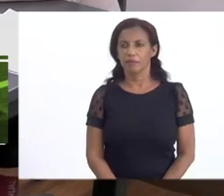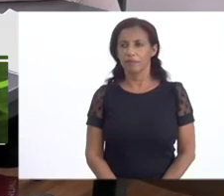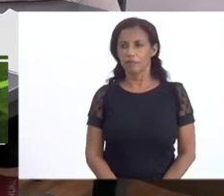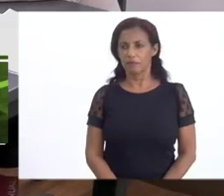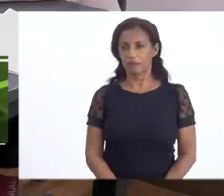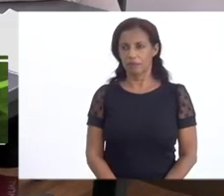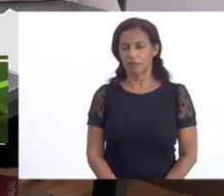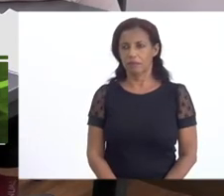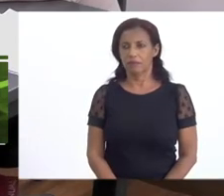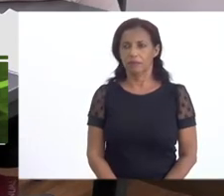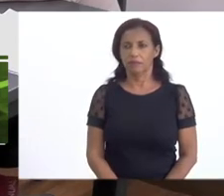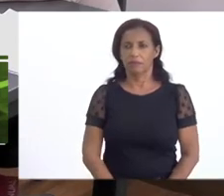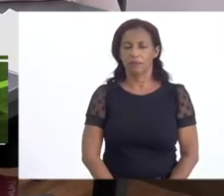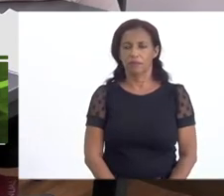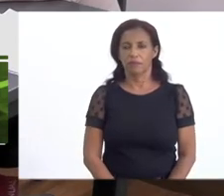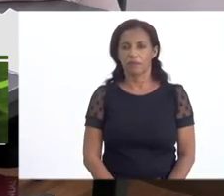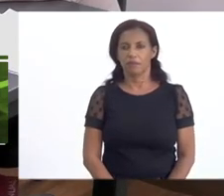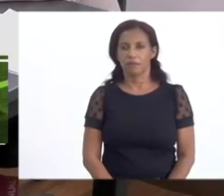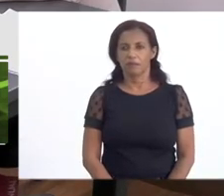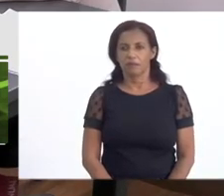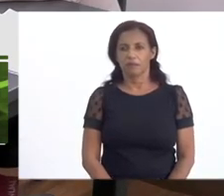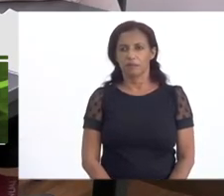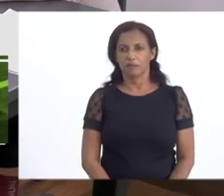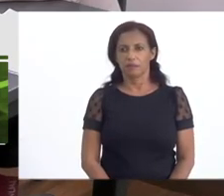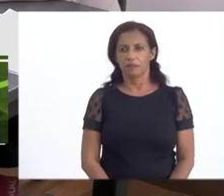Pode passar, Fábio?